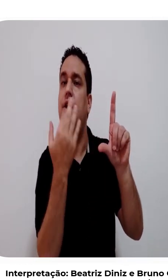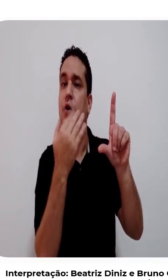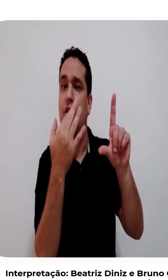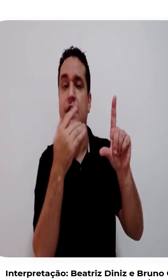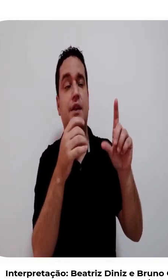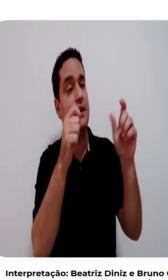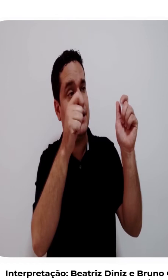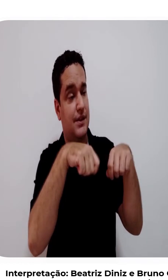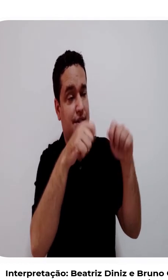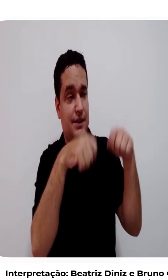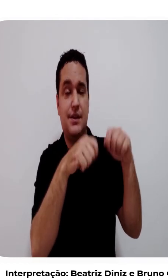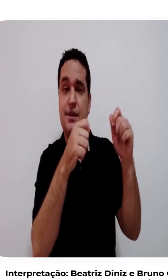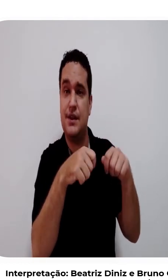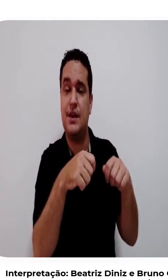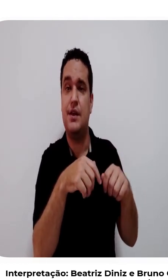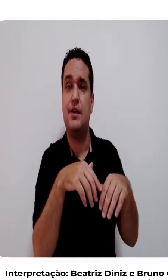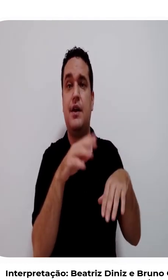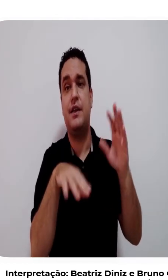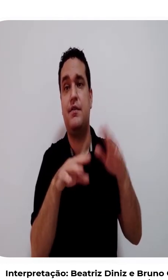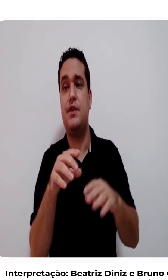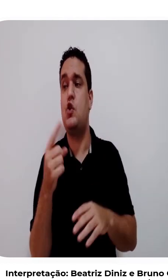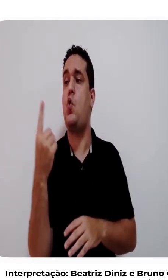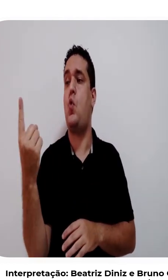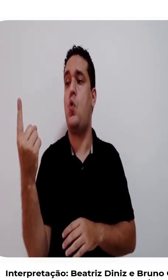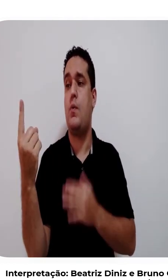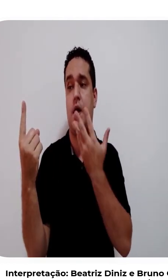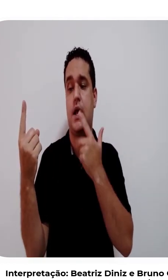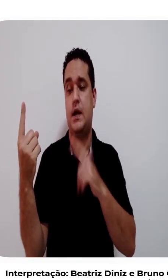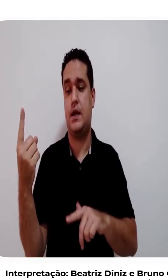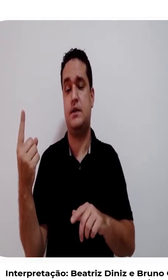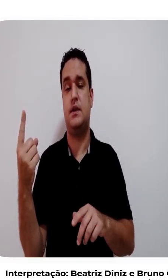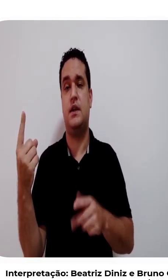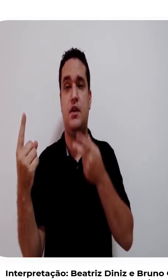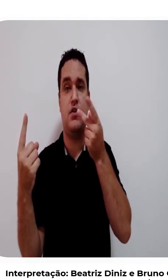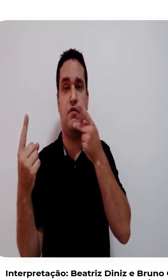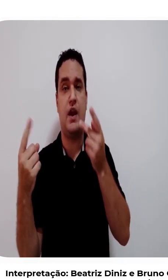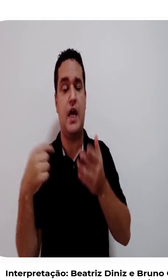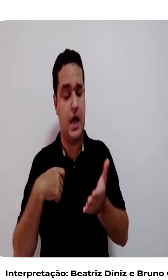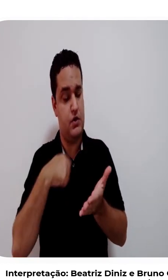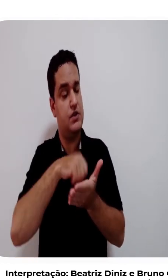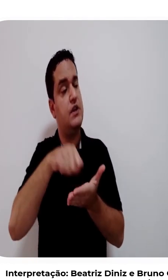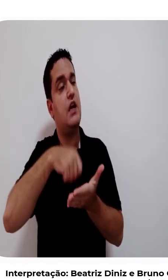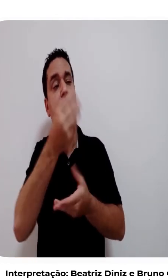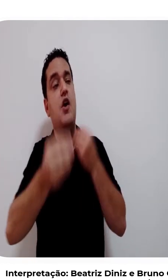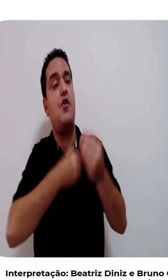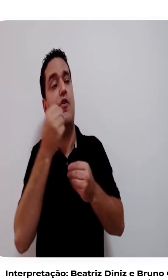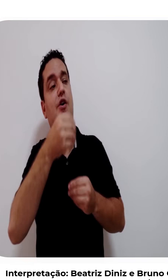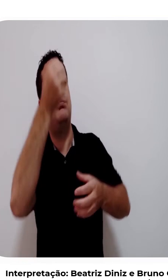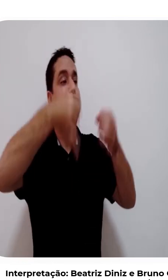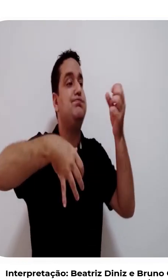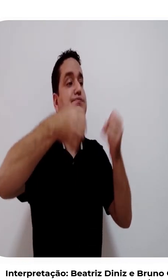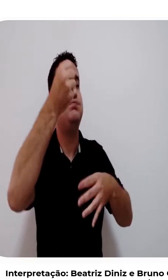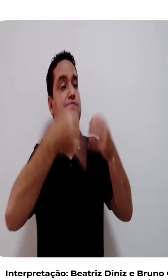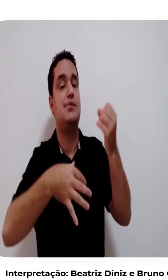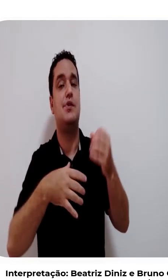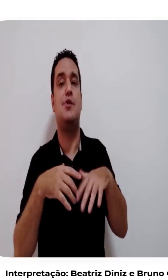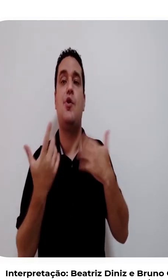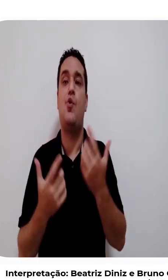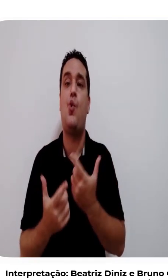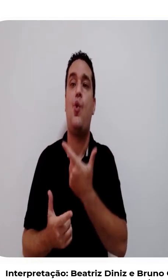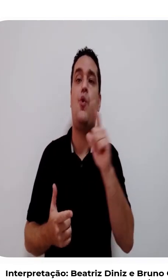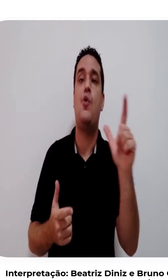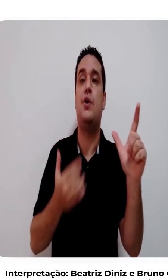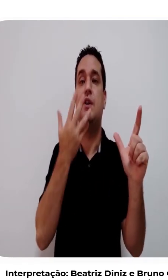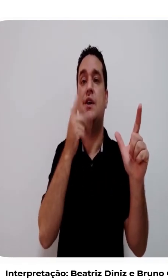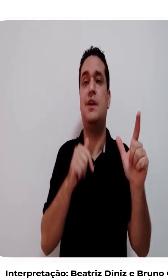dita as letras que escreveu uma palavra, e aí vem uma outra criança e dita as letras diferentes da mesma palavra, e a gente vai confrontando